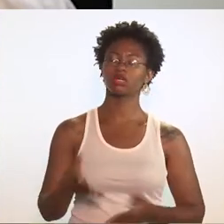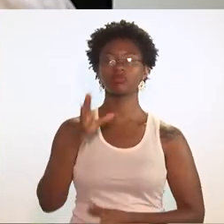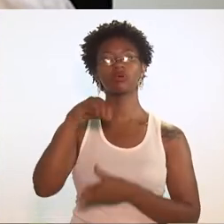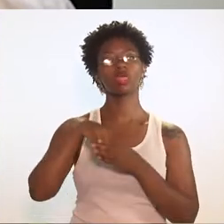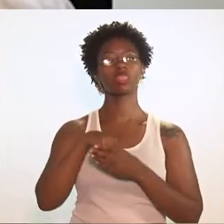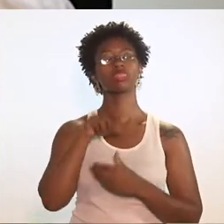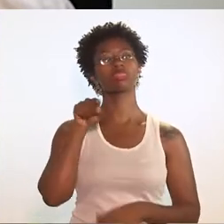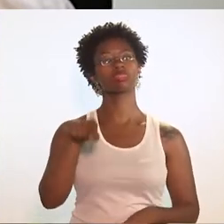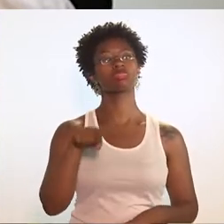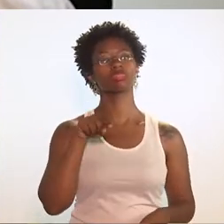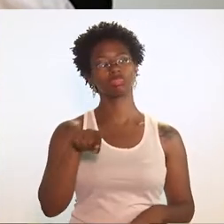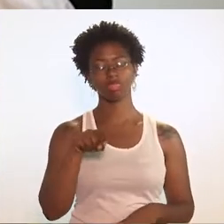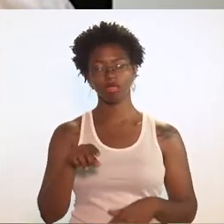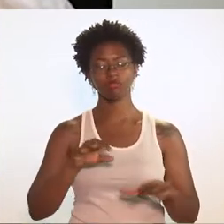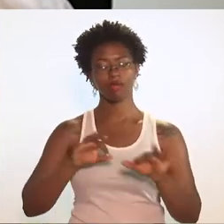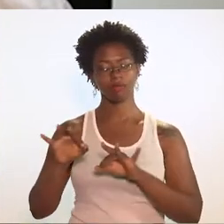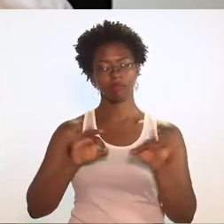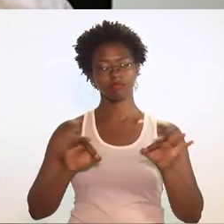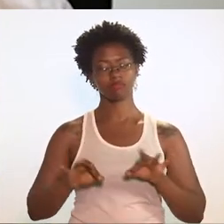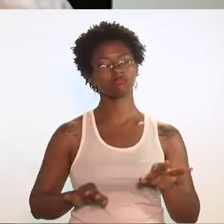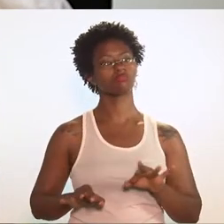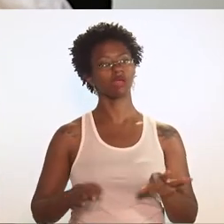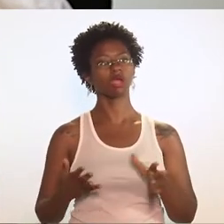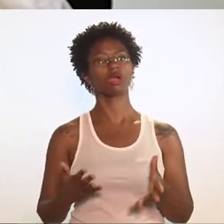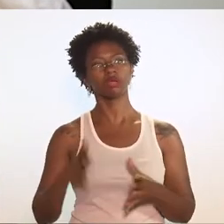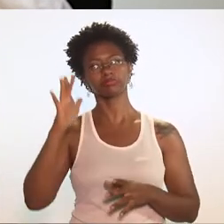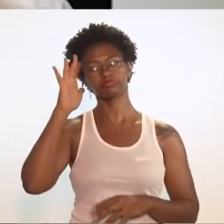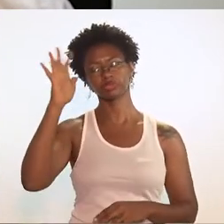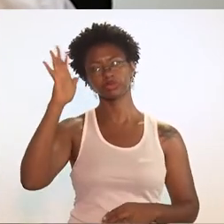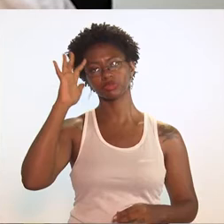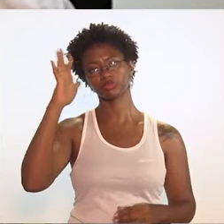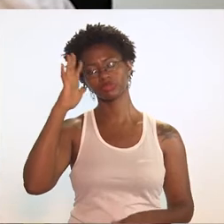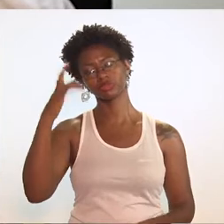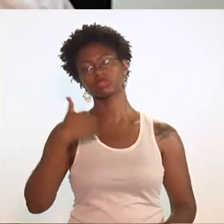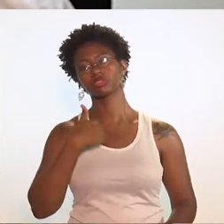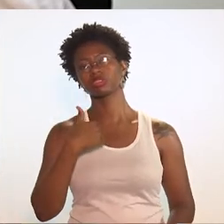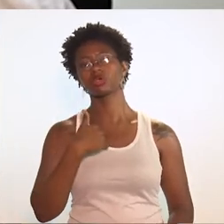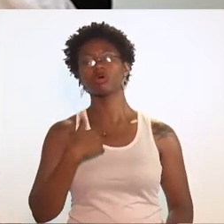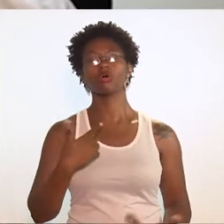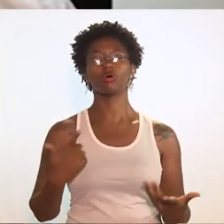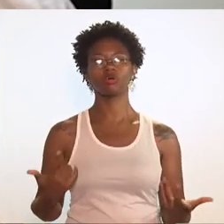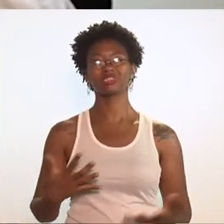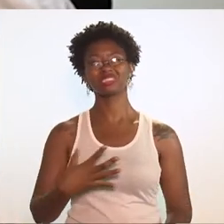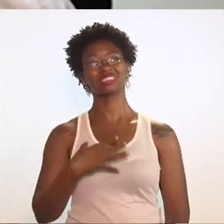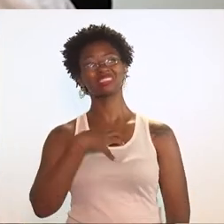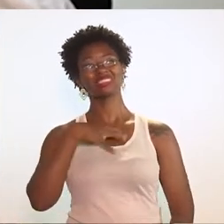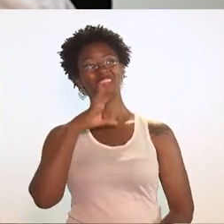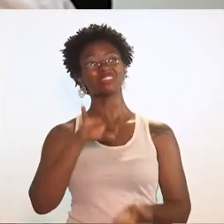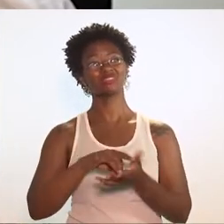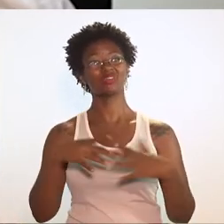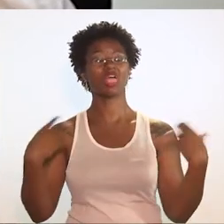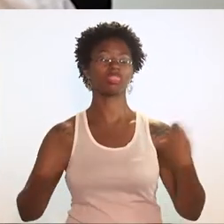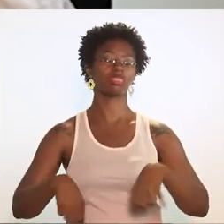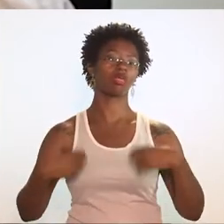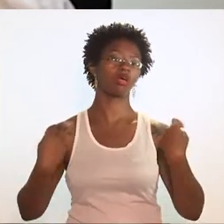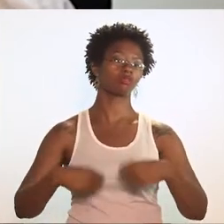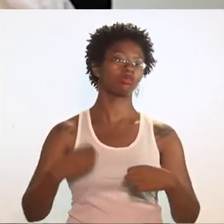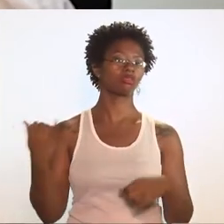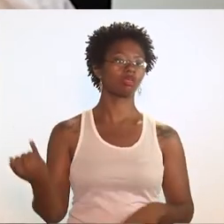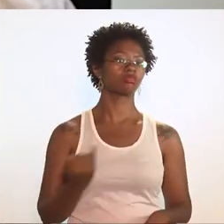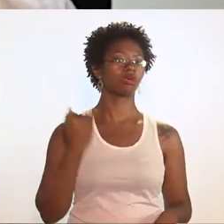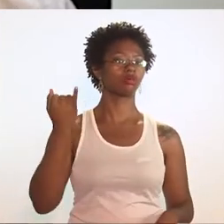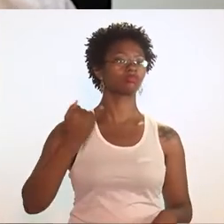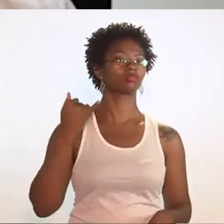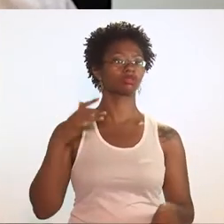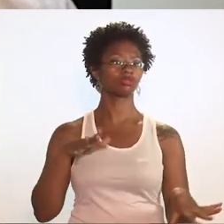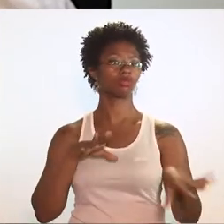Então, foi dentro dessa construção, foi nessa construção que me eu senti essa